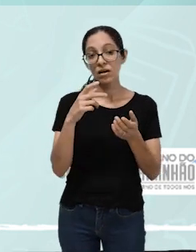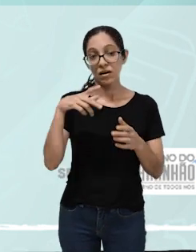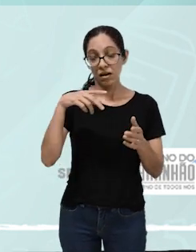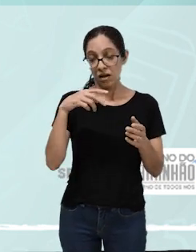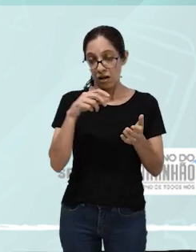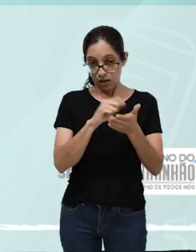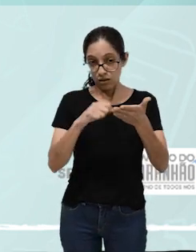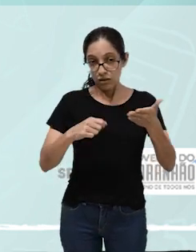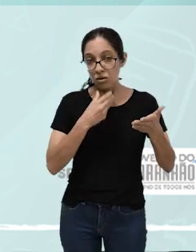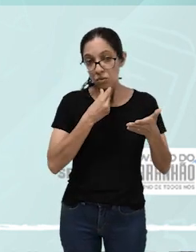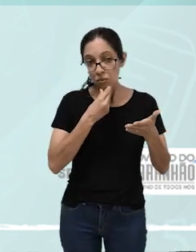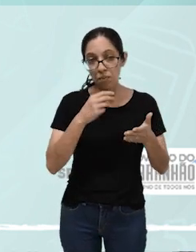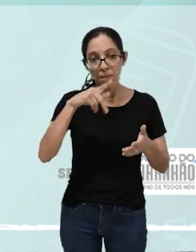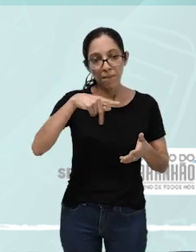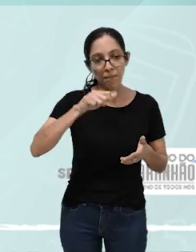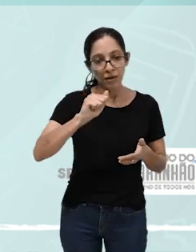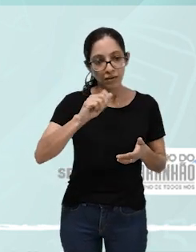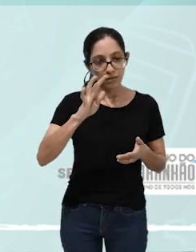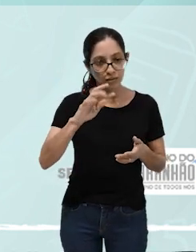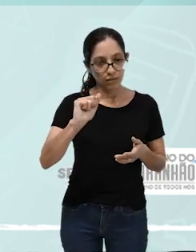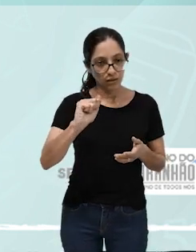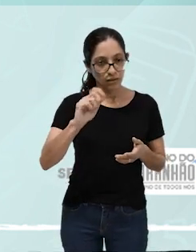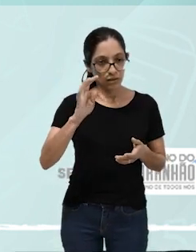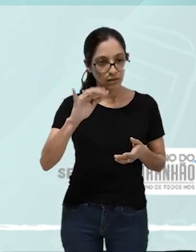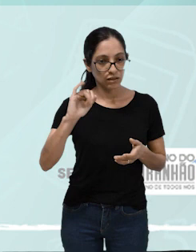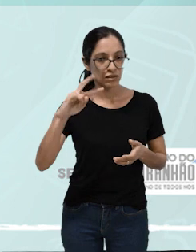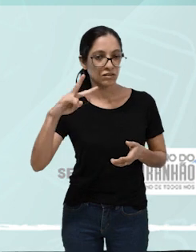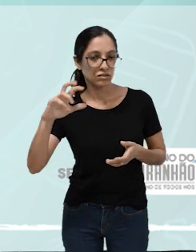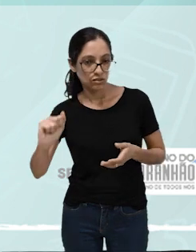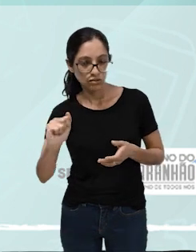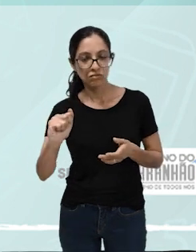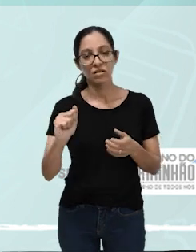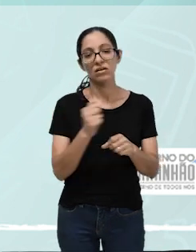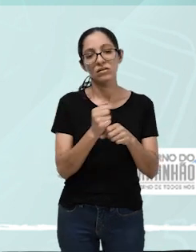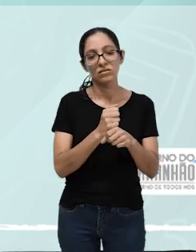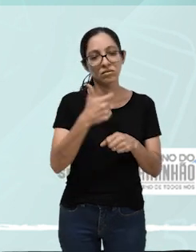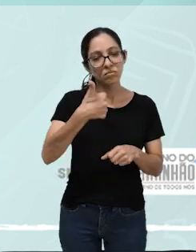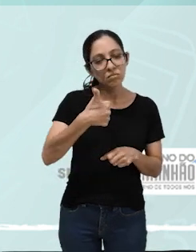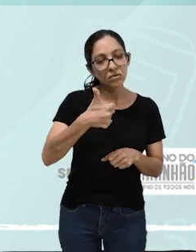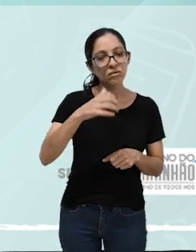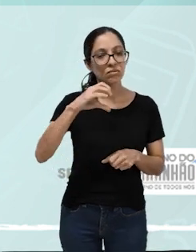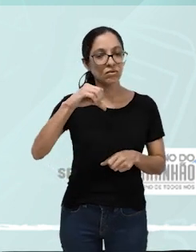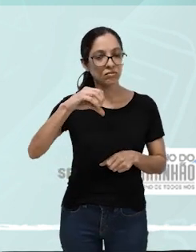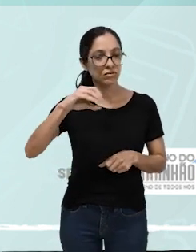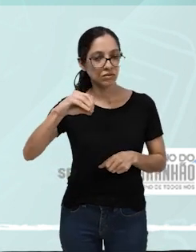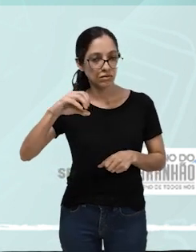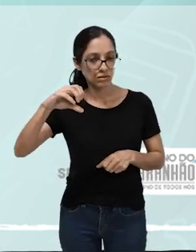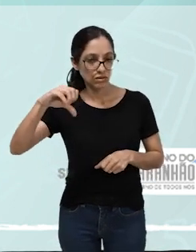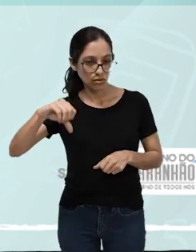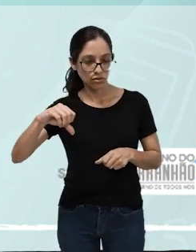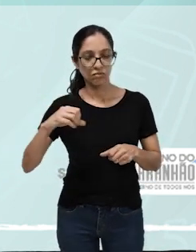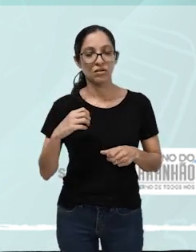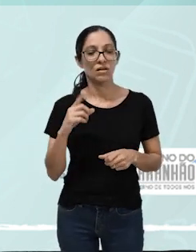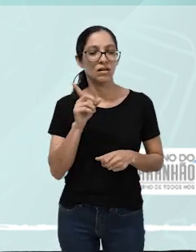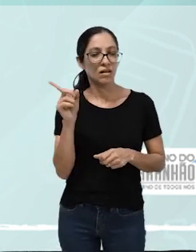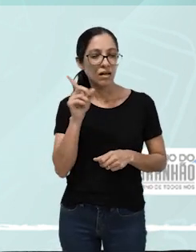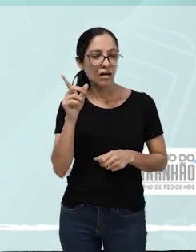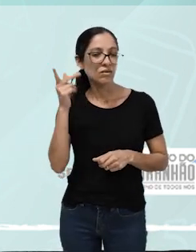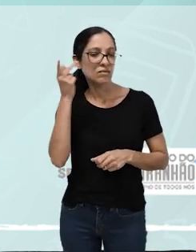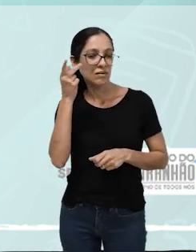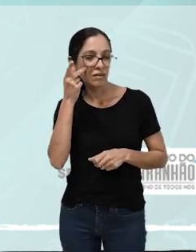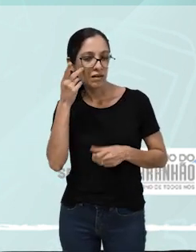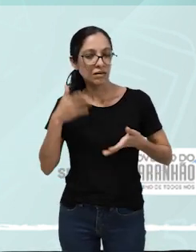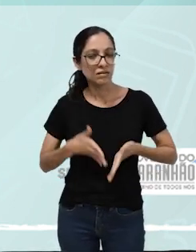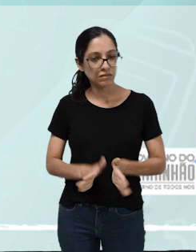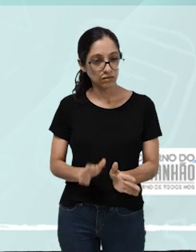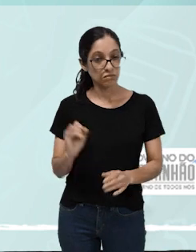que era o nome artístico de Antônio Gonçalves da Silva que nasceu em março de 1909 na cidade de Assaré no Ceará e foi um dos